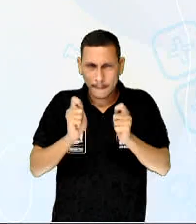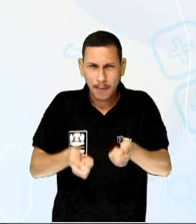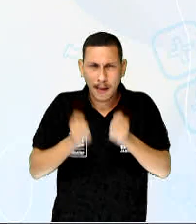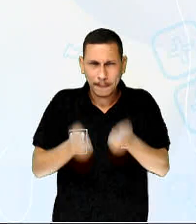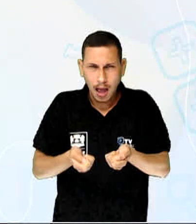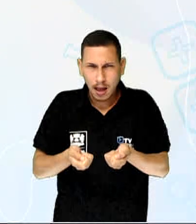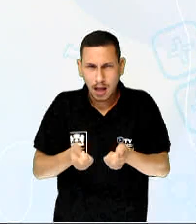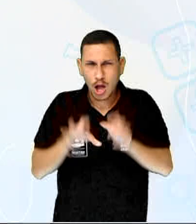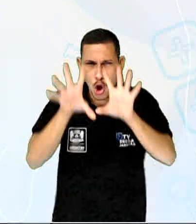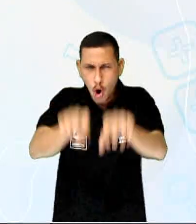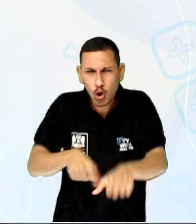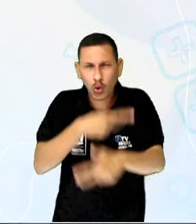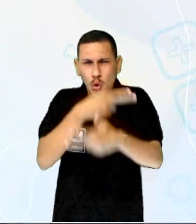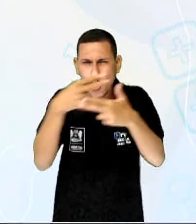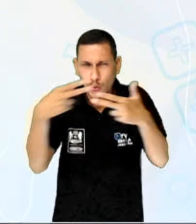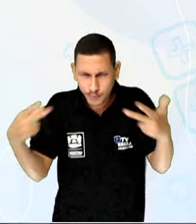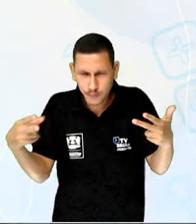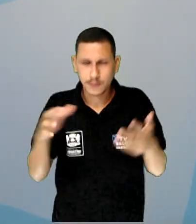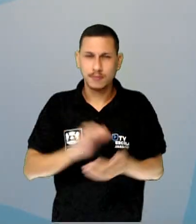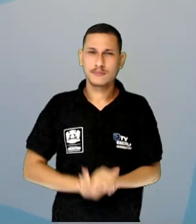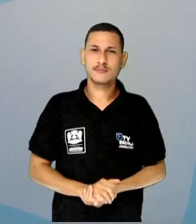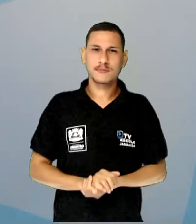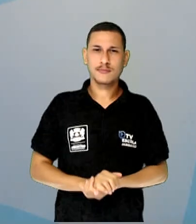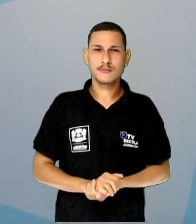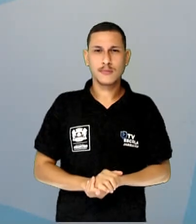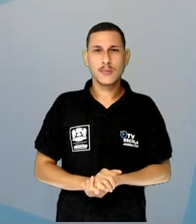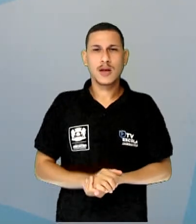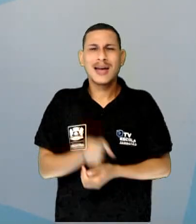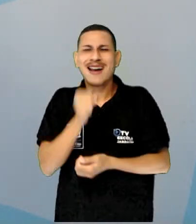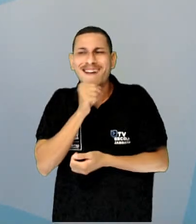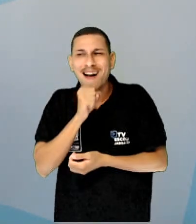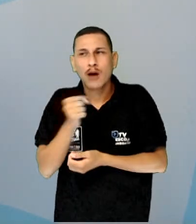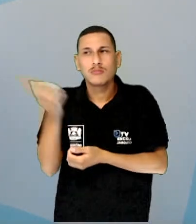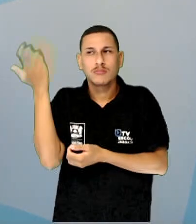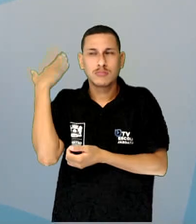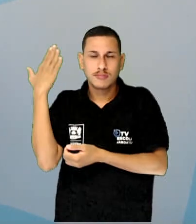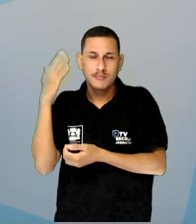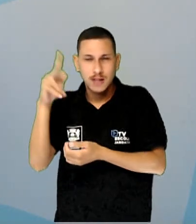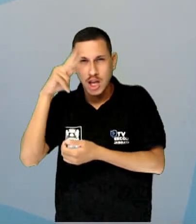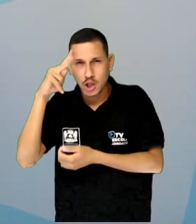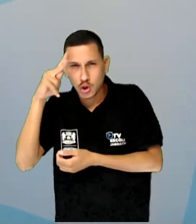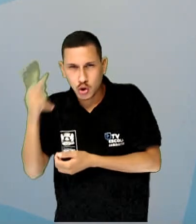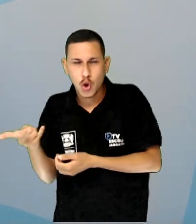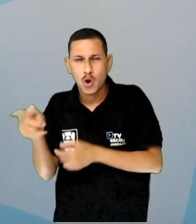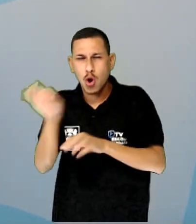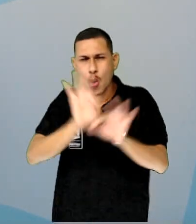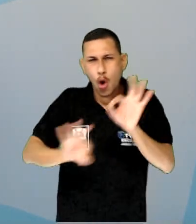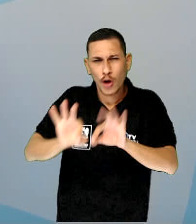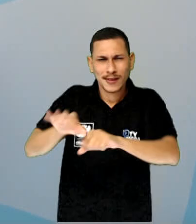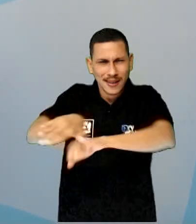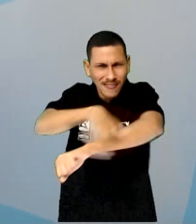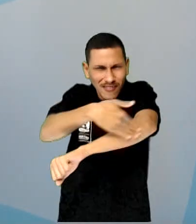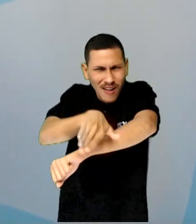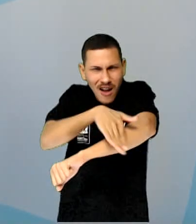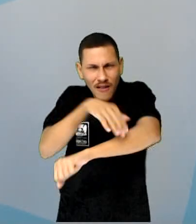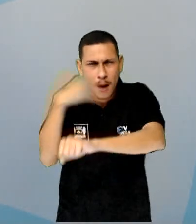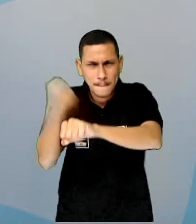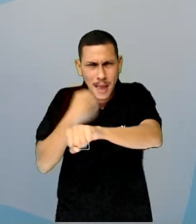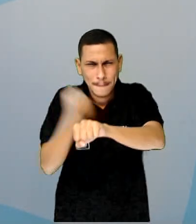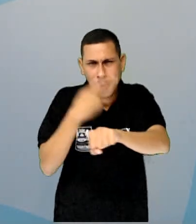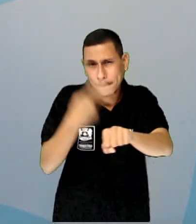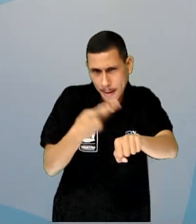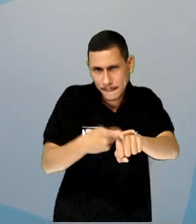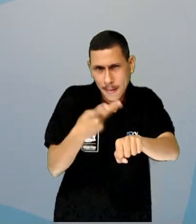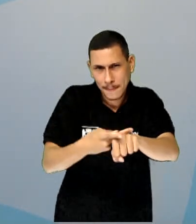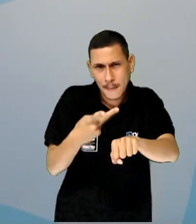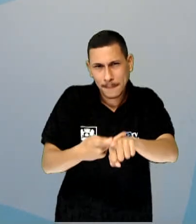foram domesticados pelo homem. Na antiguidade, foram feitas estradas pavimentadas com pedras, o que facilitava a